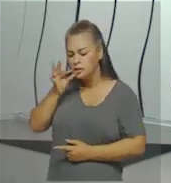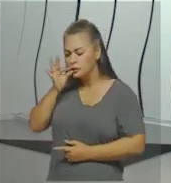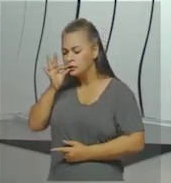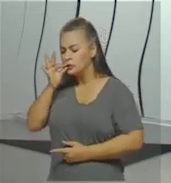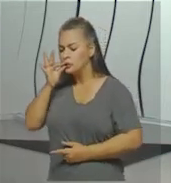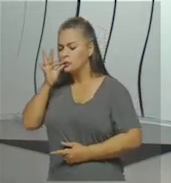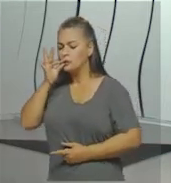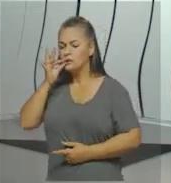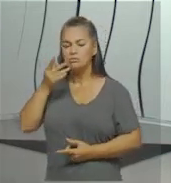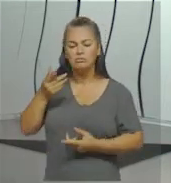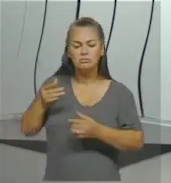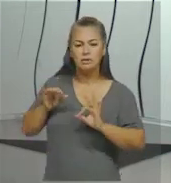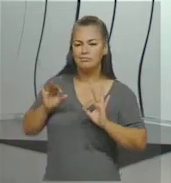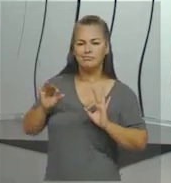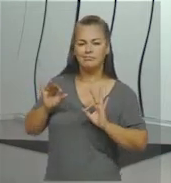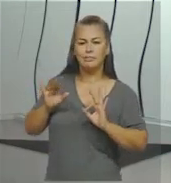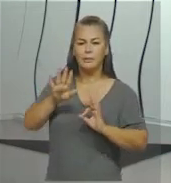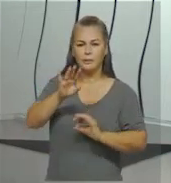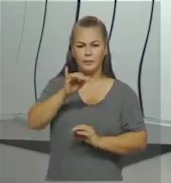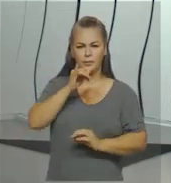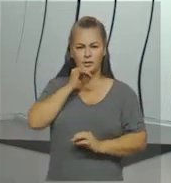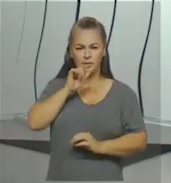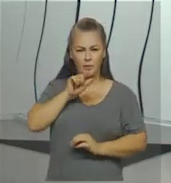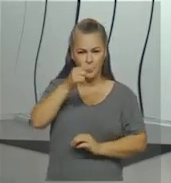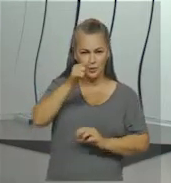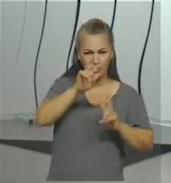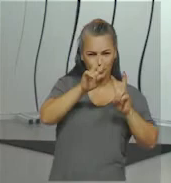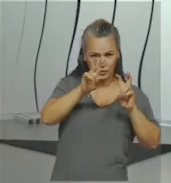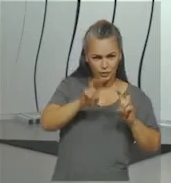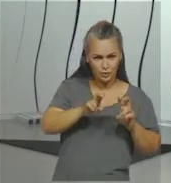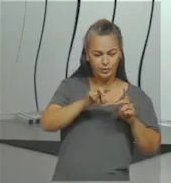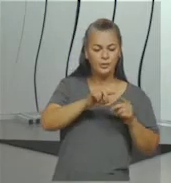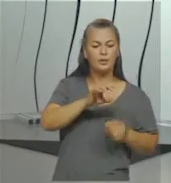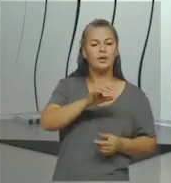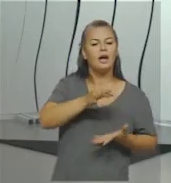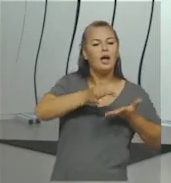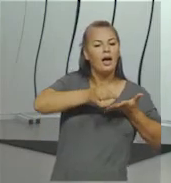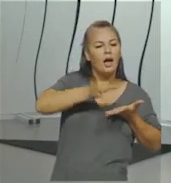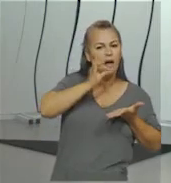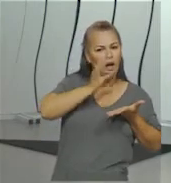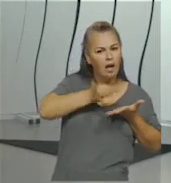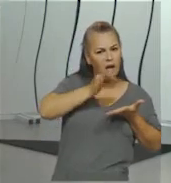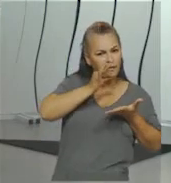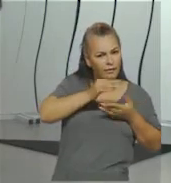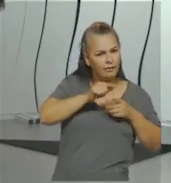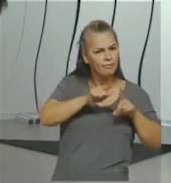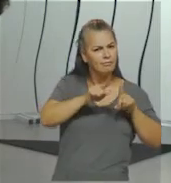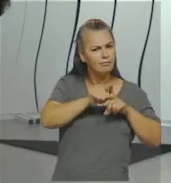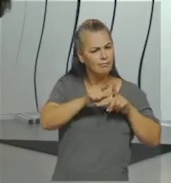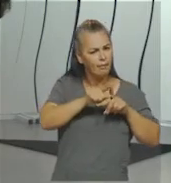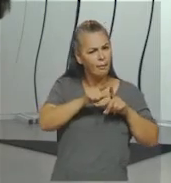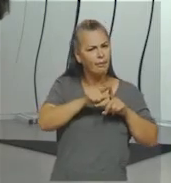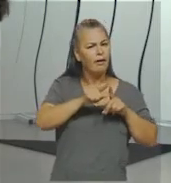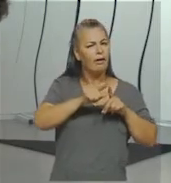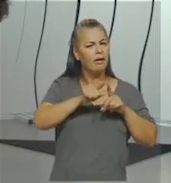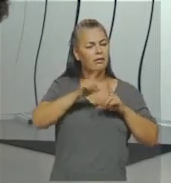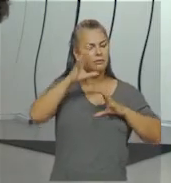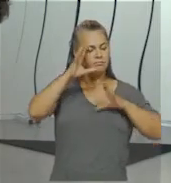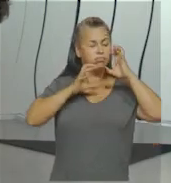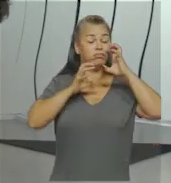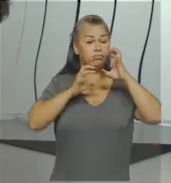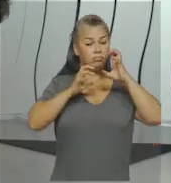tá? Cafeína ativa o cérebro, tá, gente? A nicotina, que é do cigarro, né, também. Cocaína